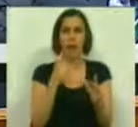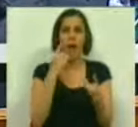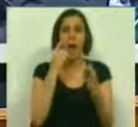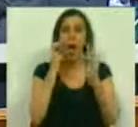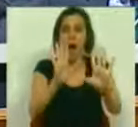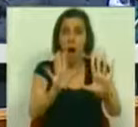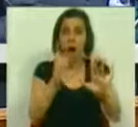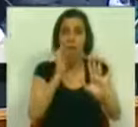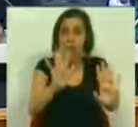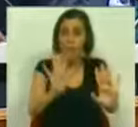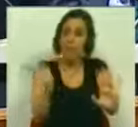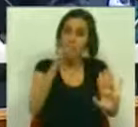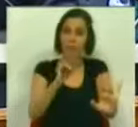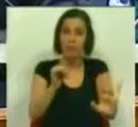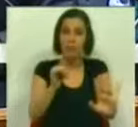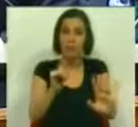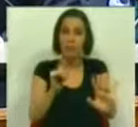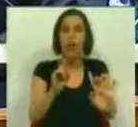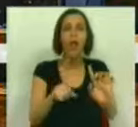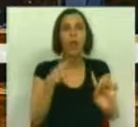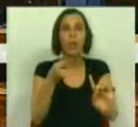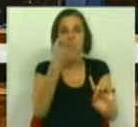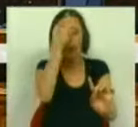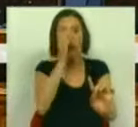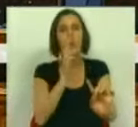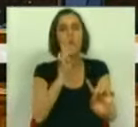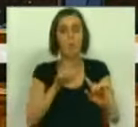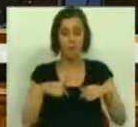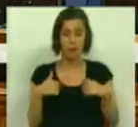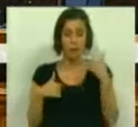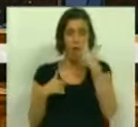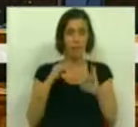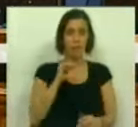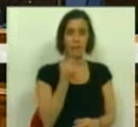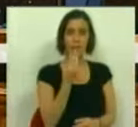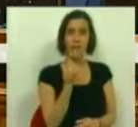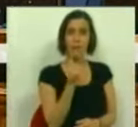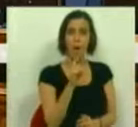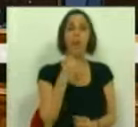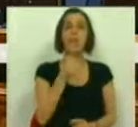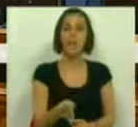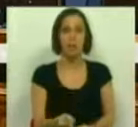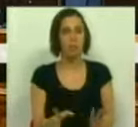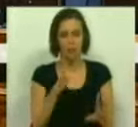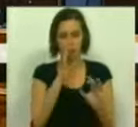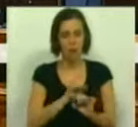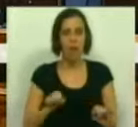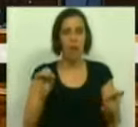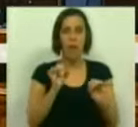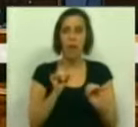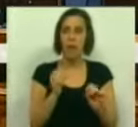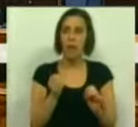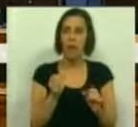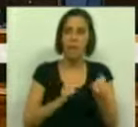allons-y, vamos lá! E depois o comentário do autor, Samuel Beckett, diz: ninguém se